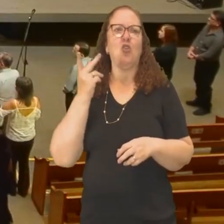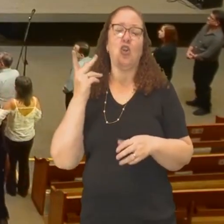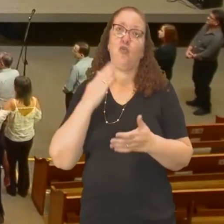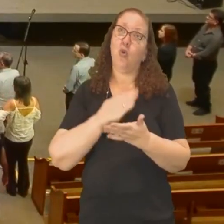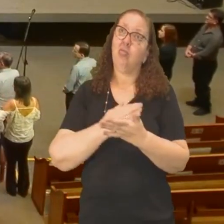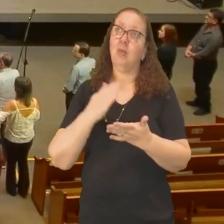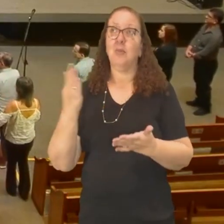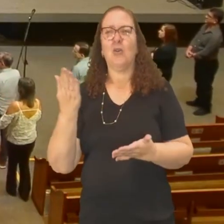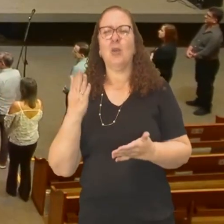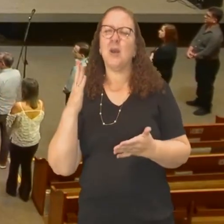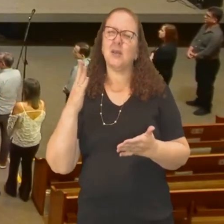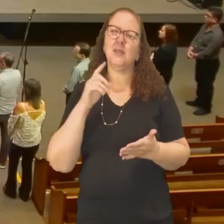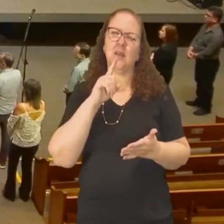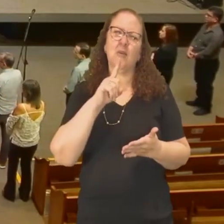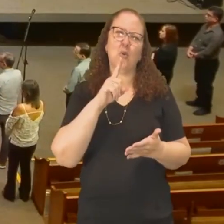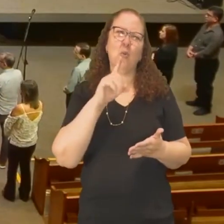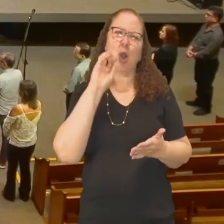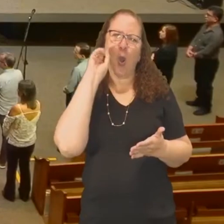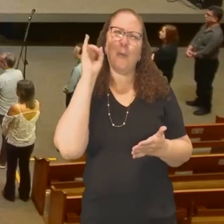eu quero dar mais uma chance.